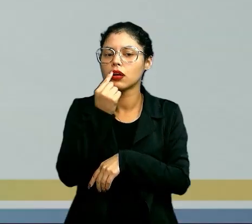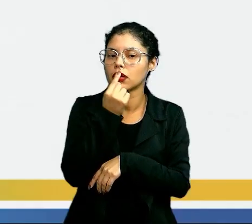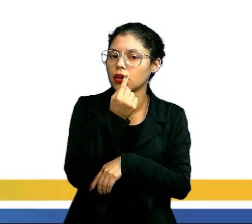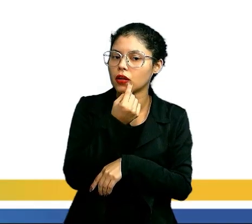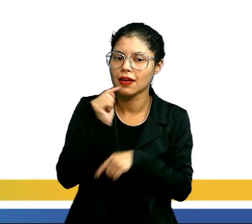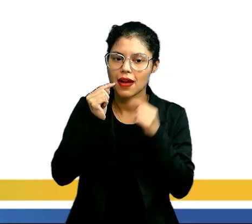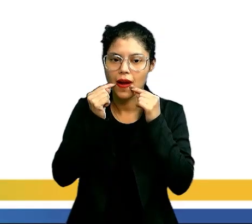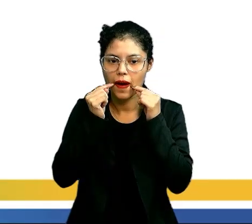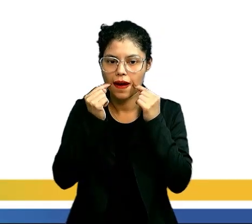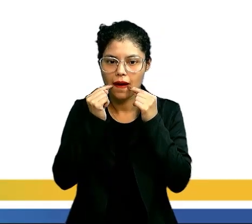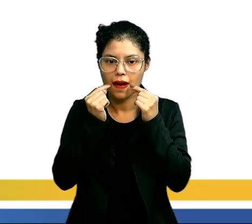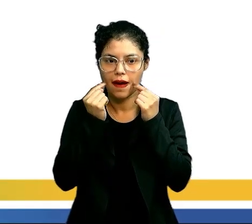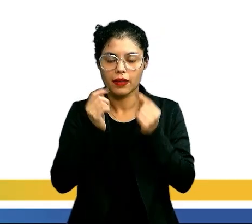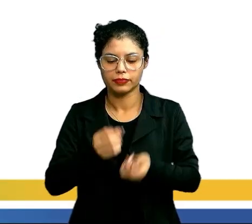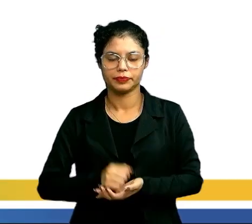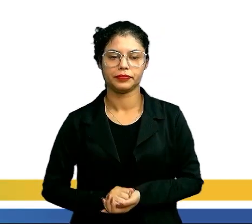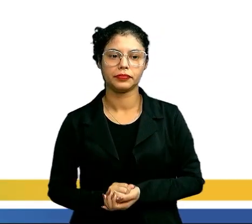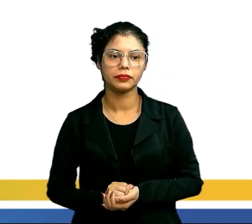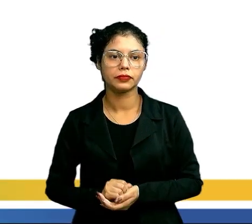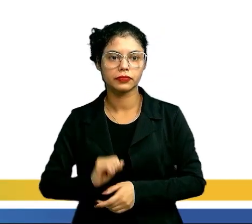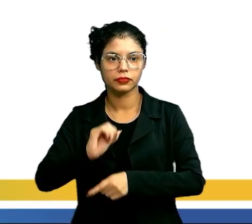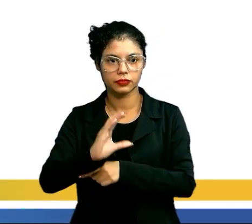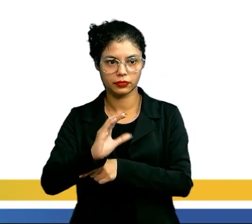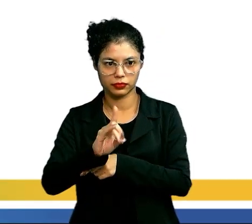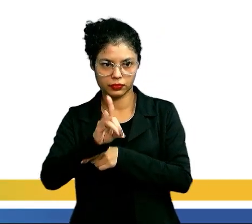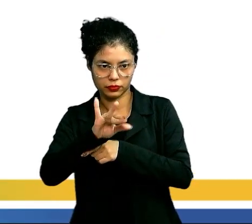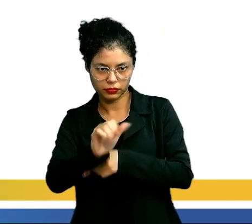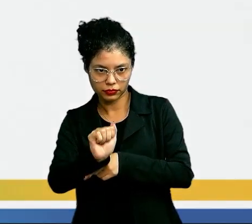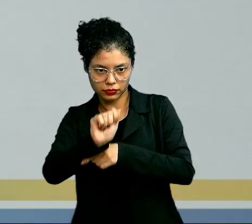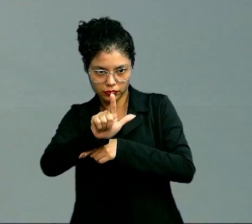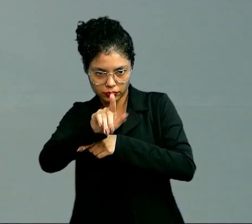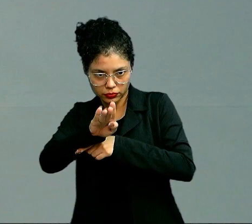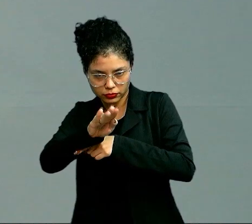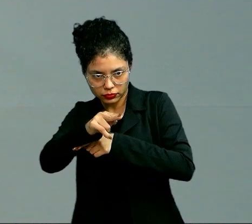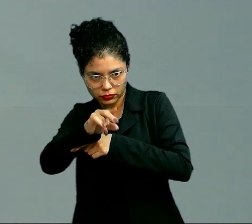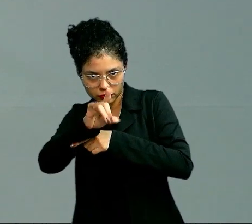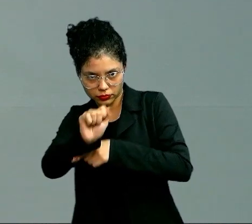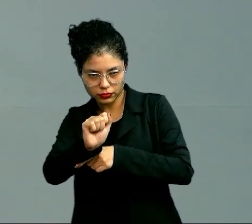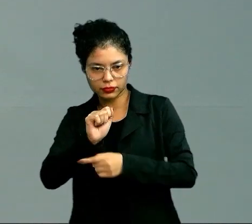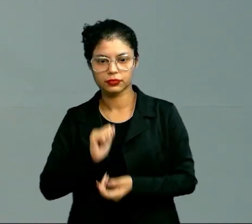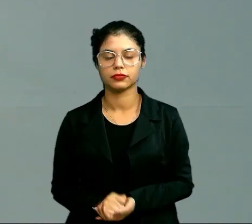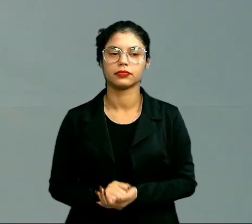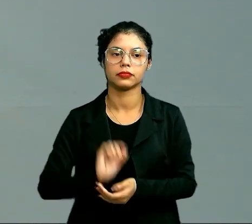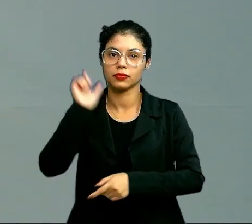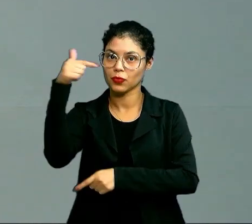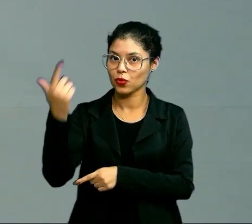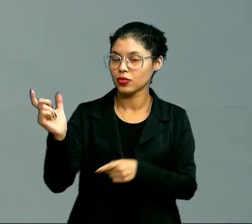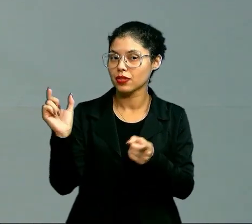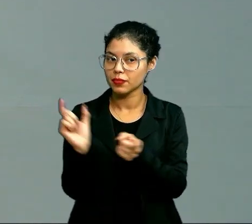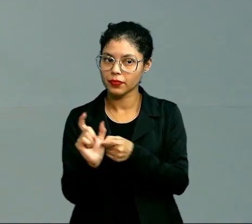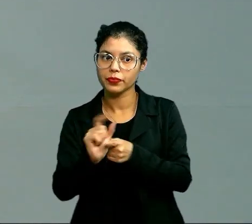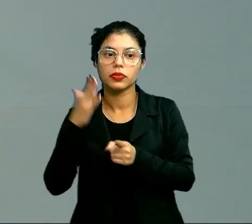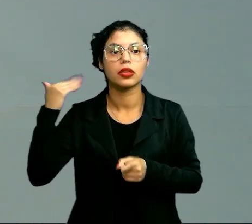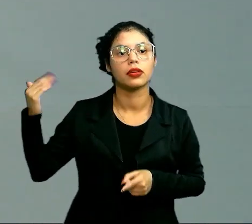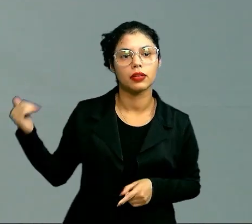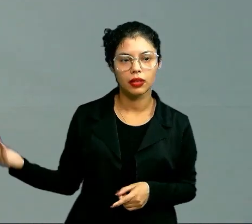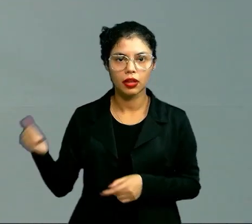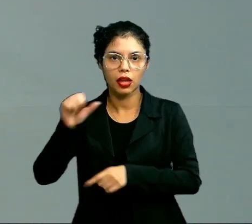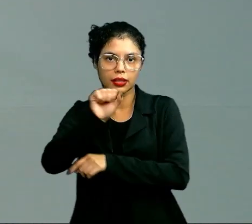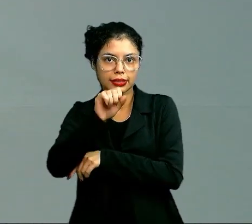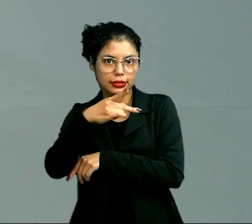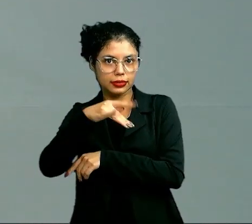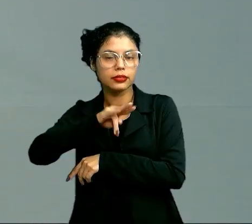boca, né? Tem a Candida albicans, tá, pessoal? Em outras palavras, é o famoso